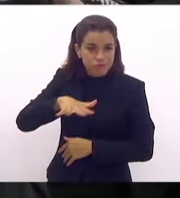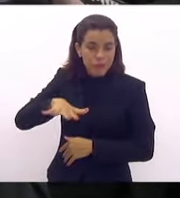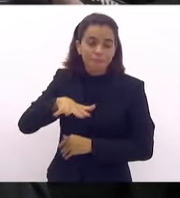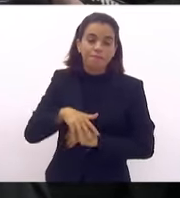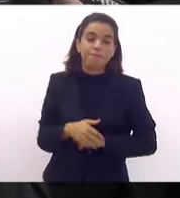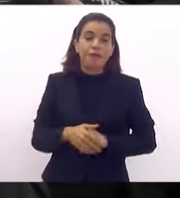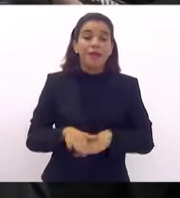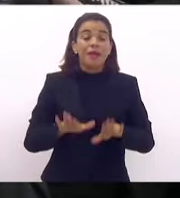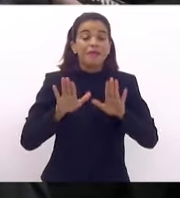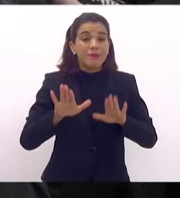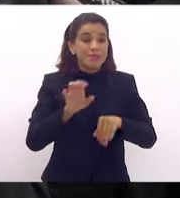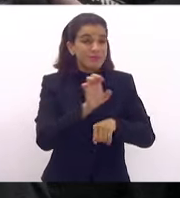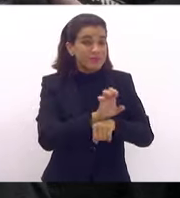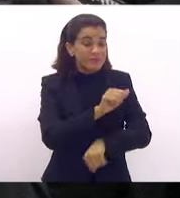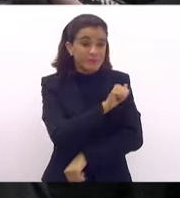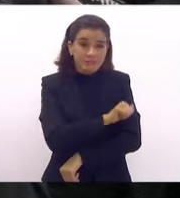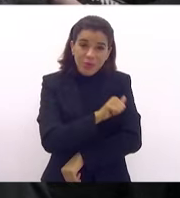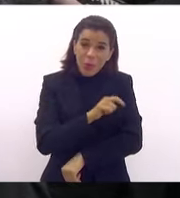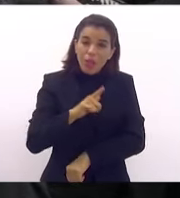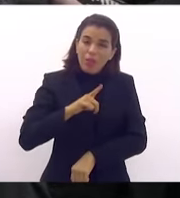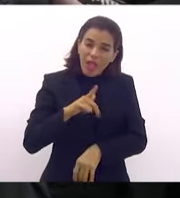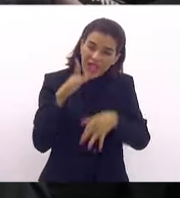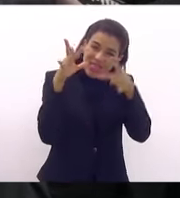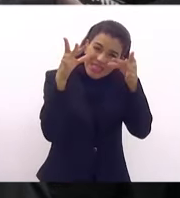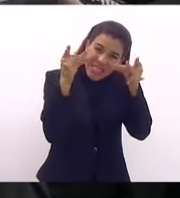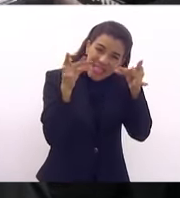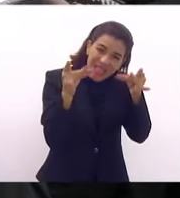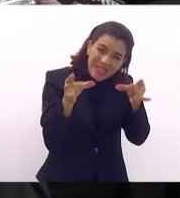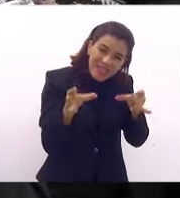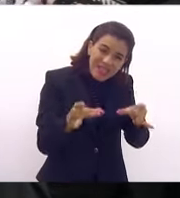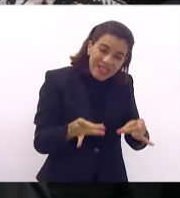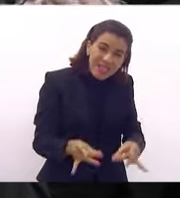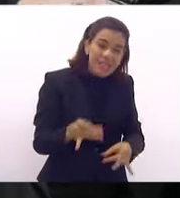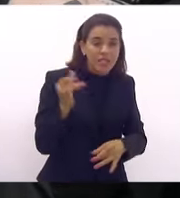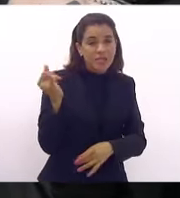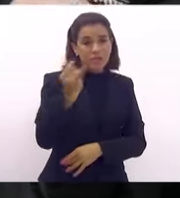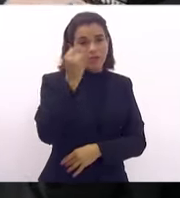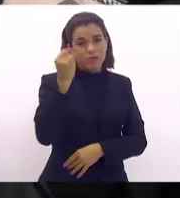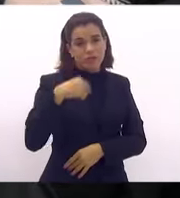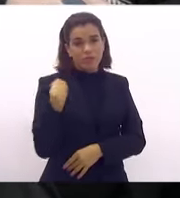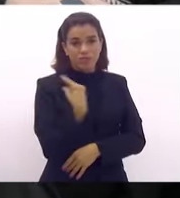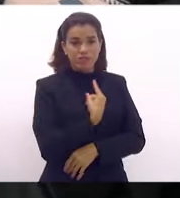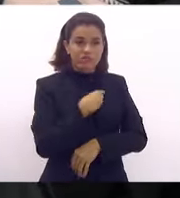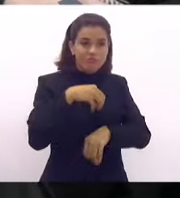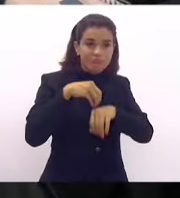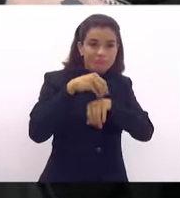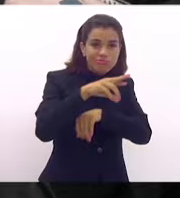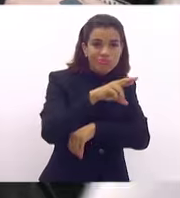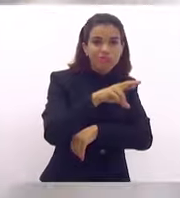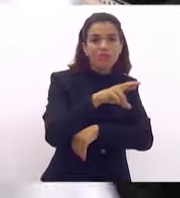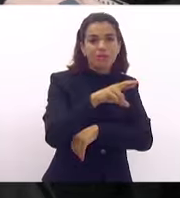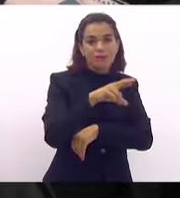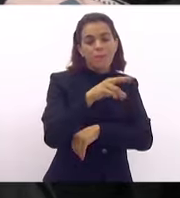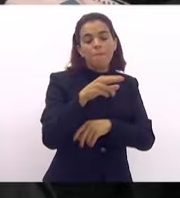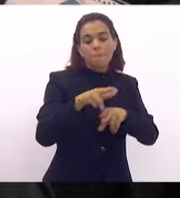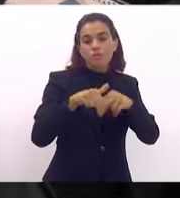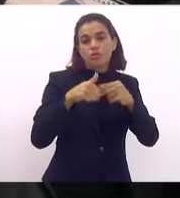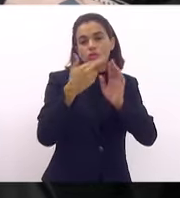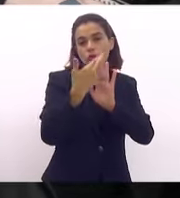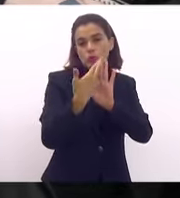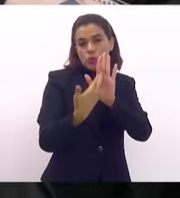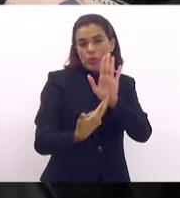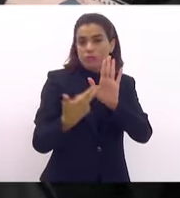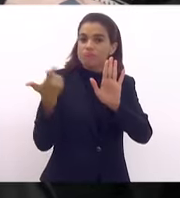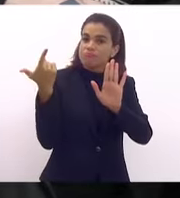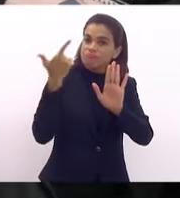Acontece que a gente, no Estado do Rio de Janeiro, tem essa especificidade. E é importante a gente dar uma resposta para essa especificidade, e acho que o relatório